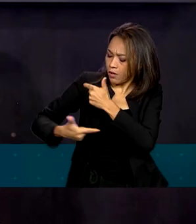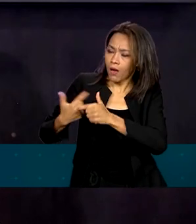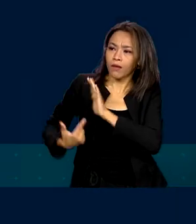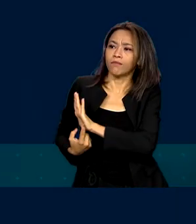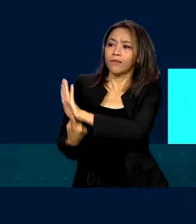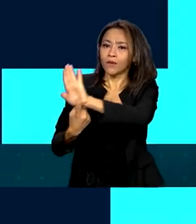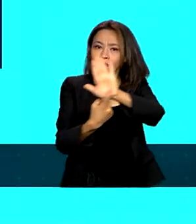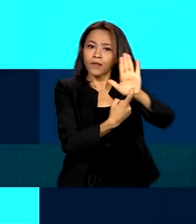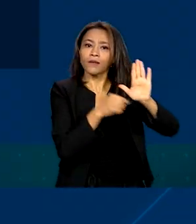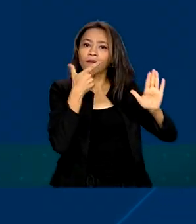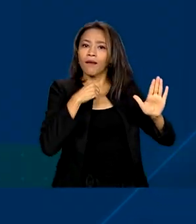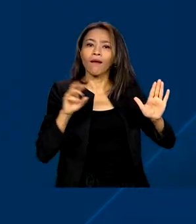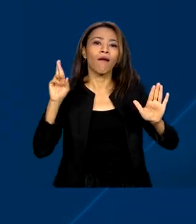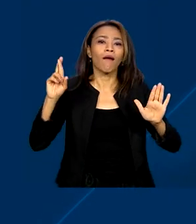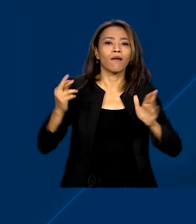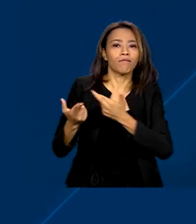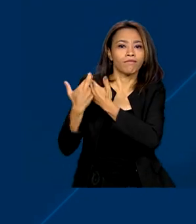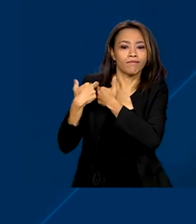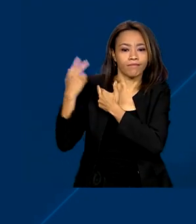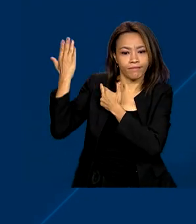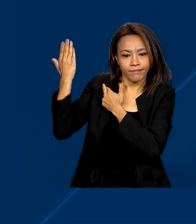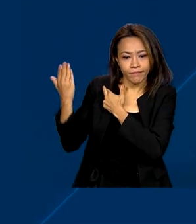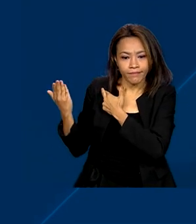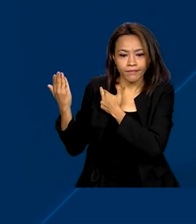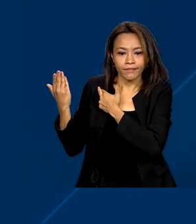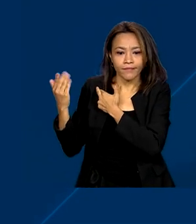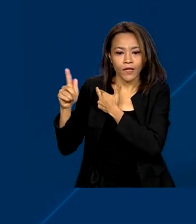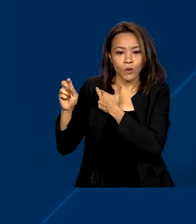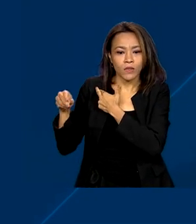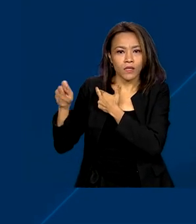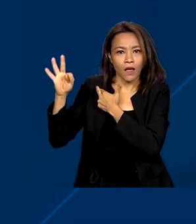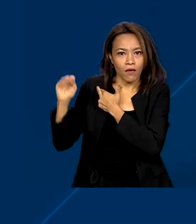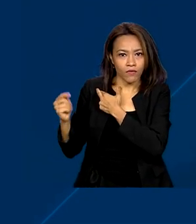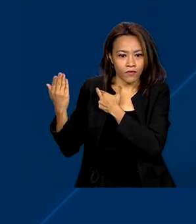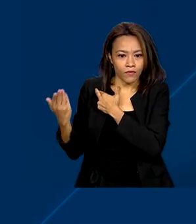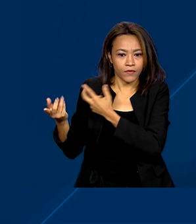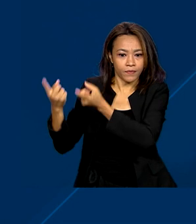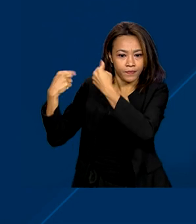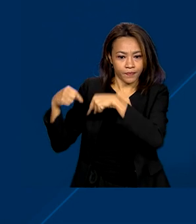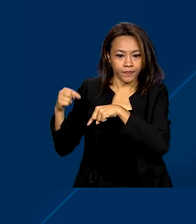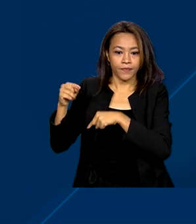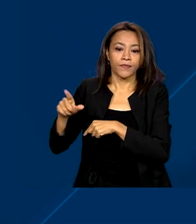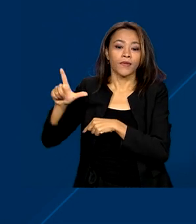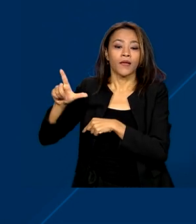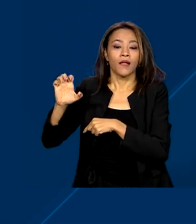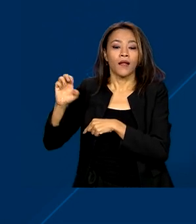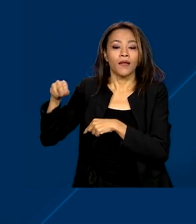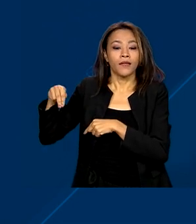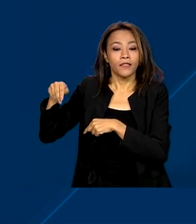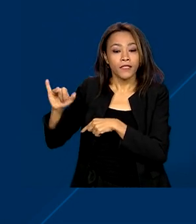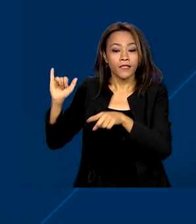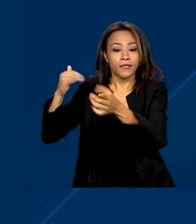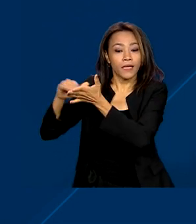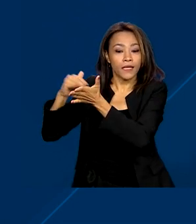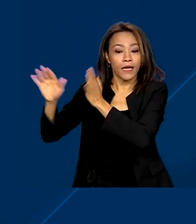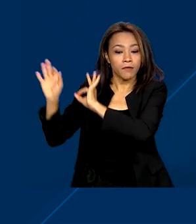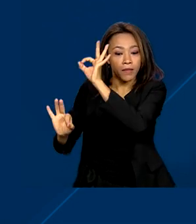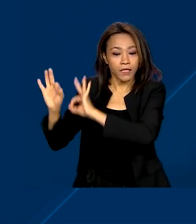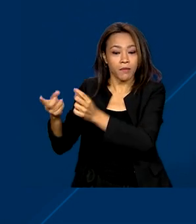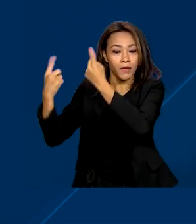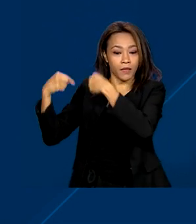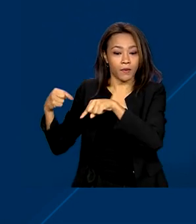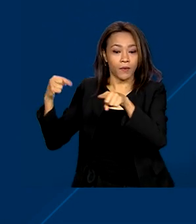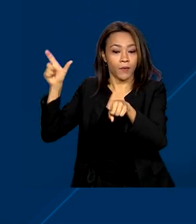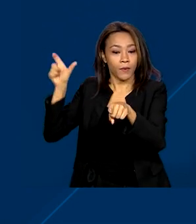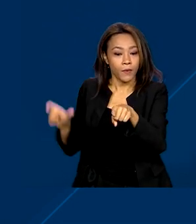a pasta Gustavo Guimarães é o secretário executivo do Ministério Lia nilemos a secretária de planejamento Paulo